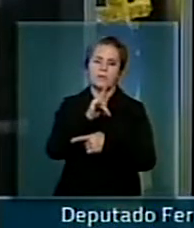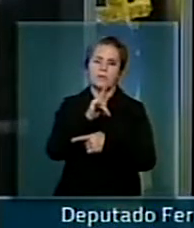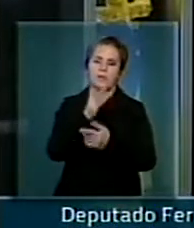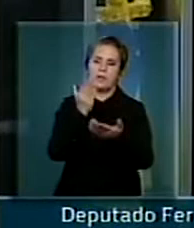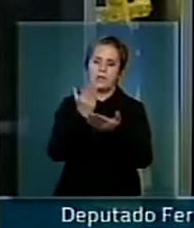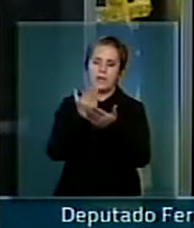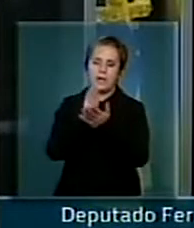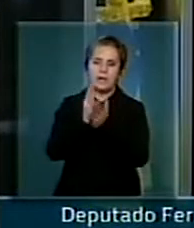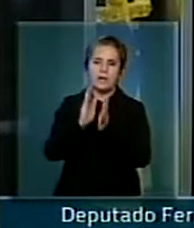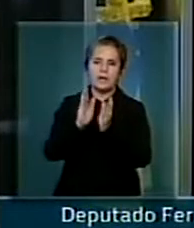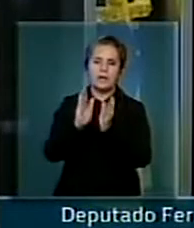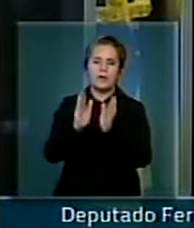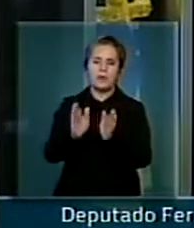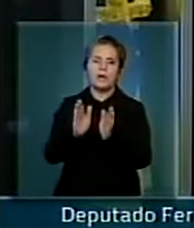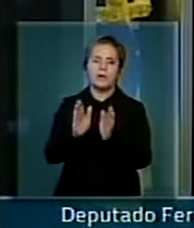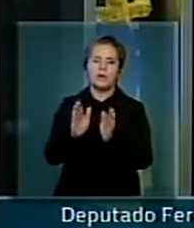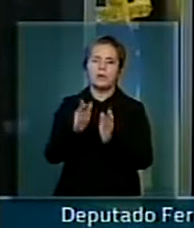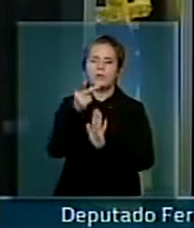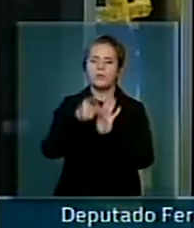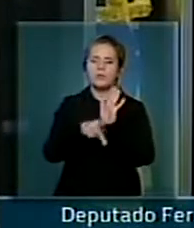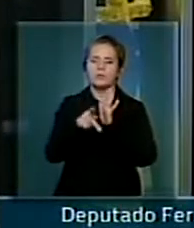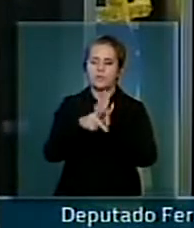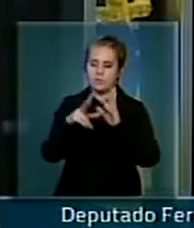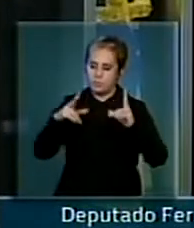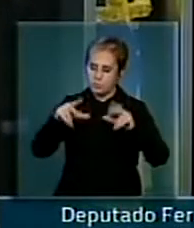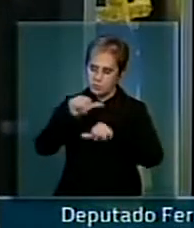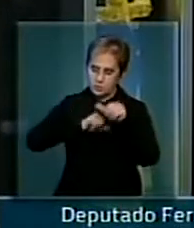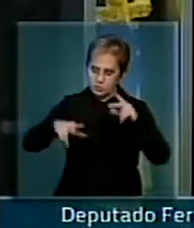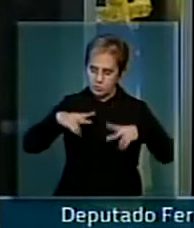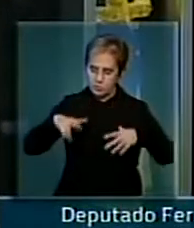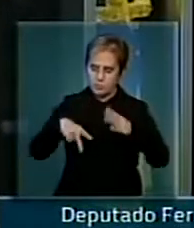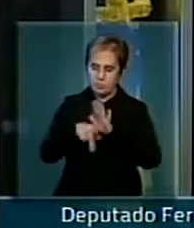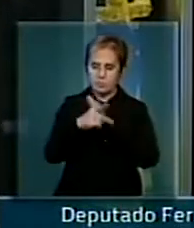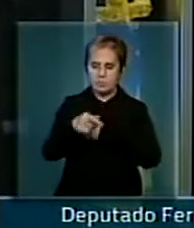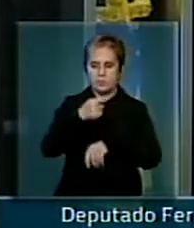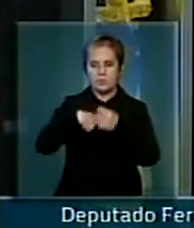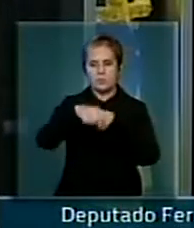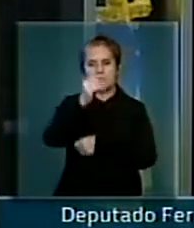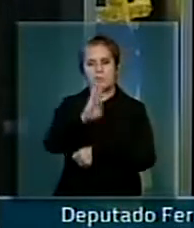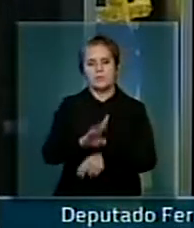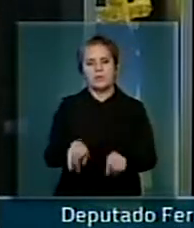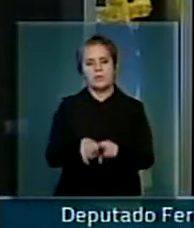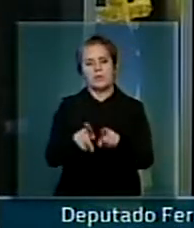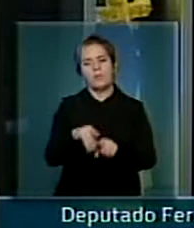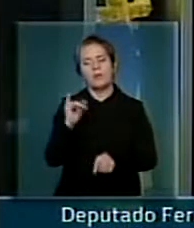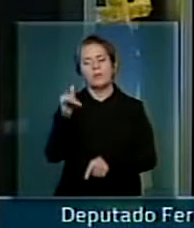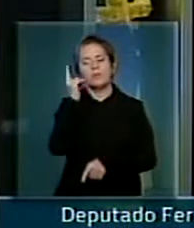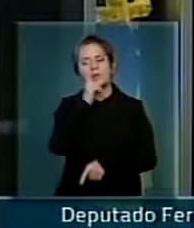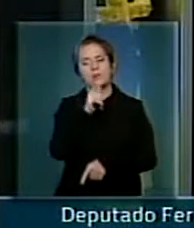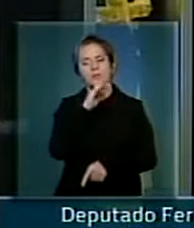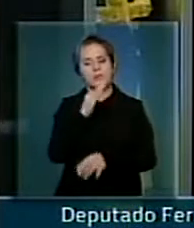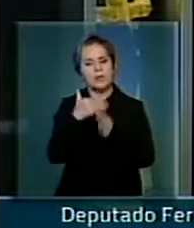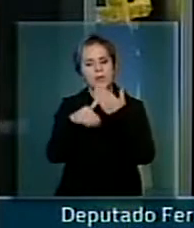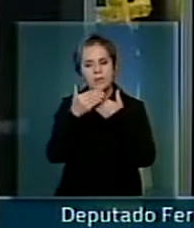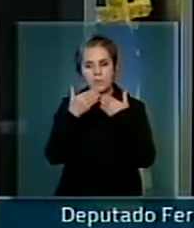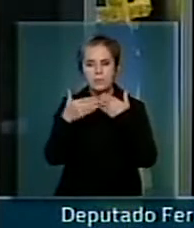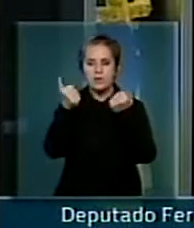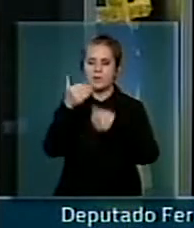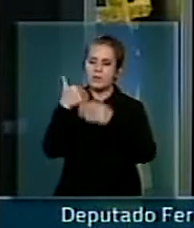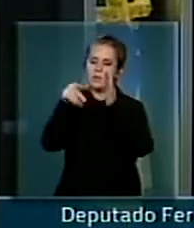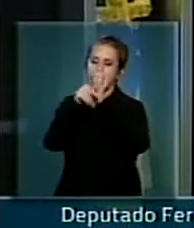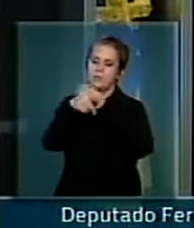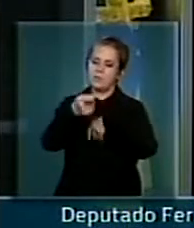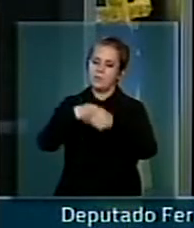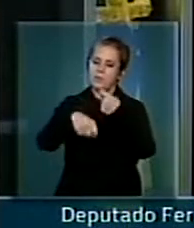da pauta de exportação brasileira. Esse é um passo importantíssimo para que possamos dar prosseguimento ao